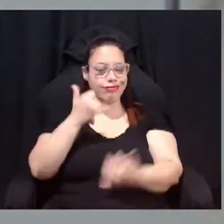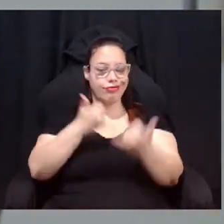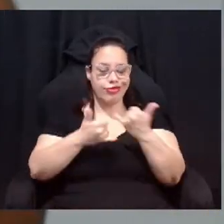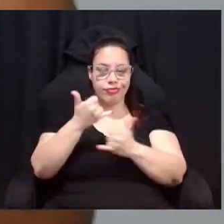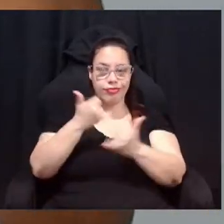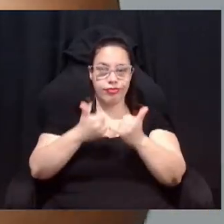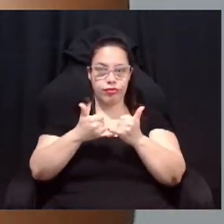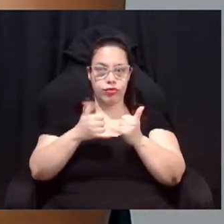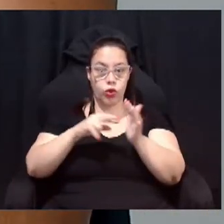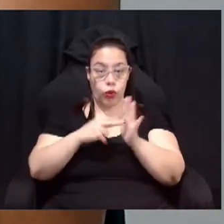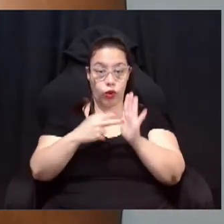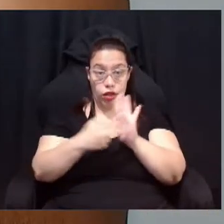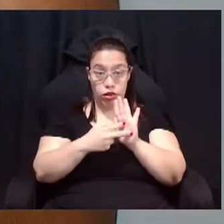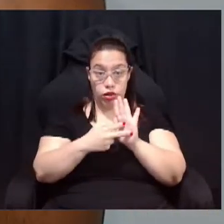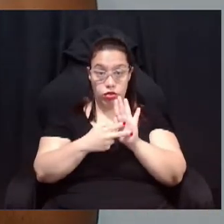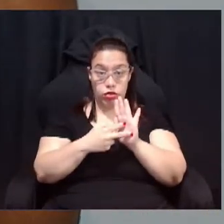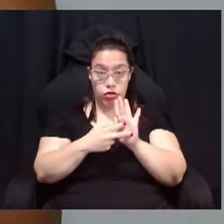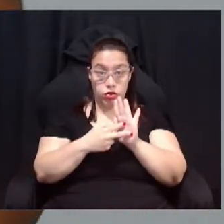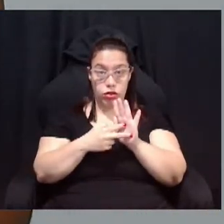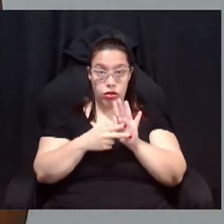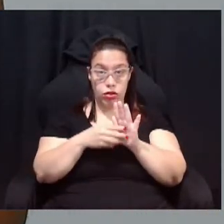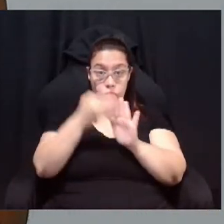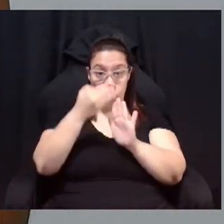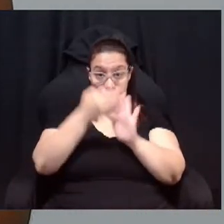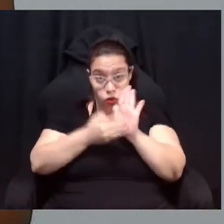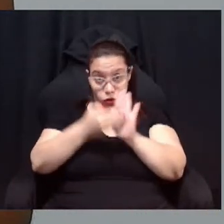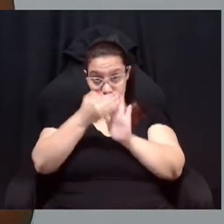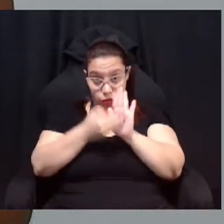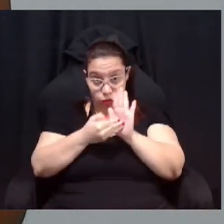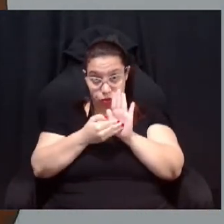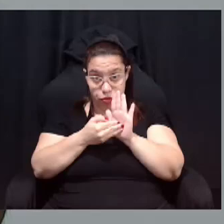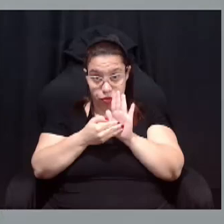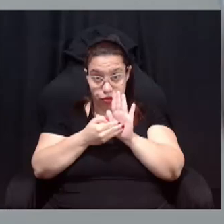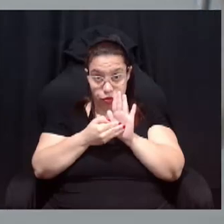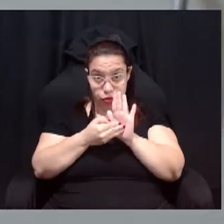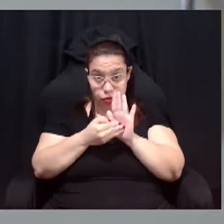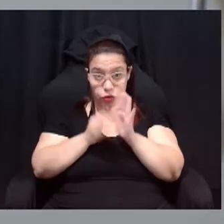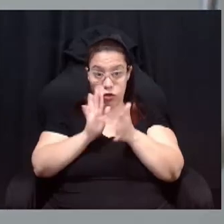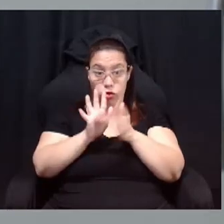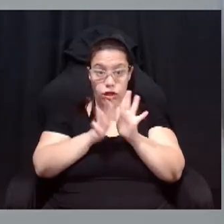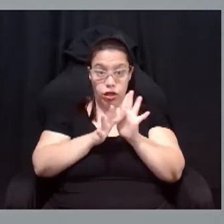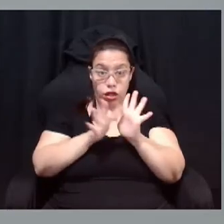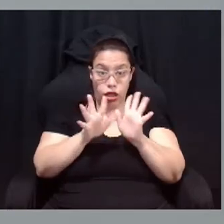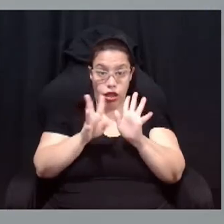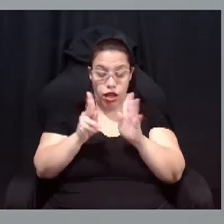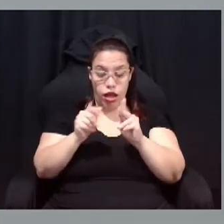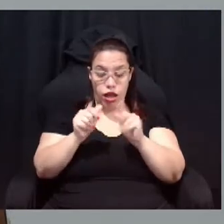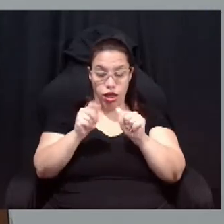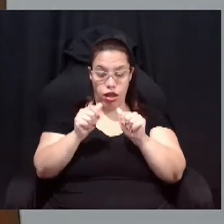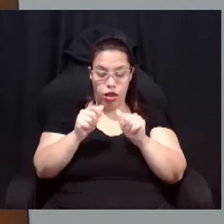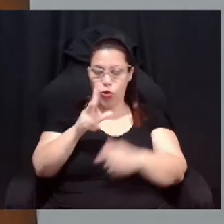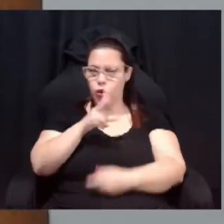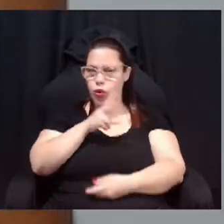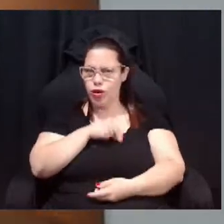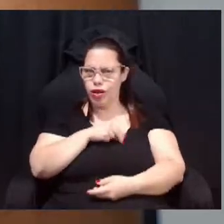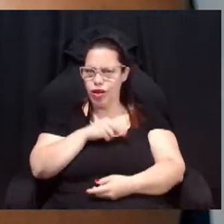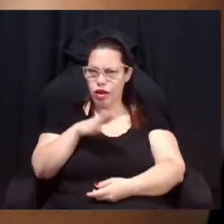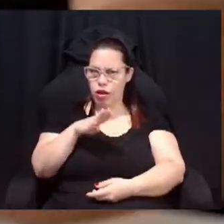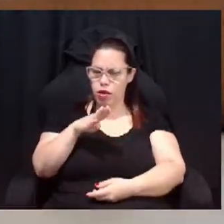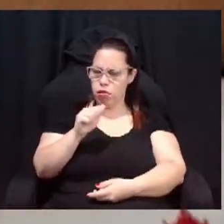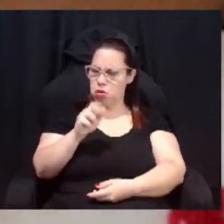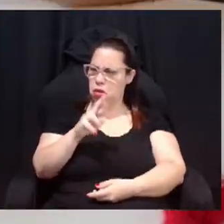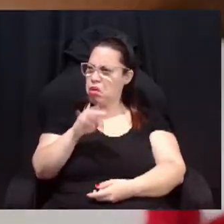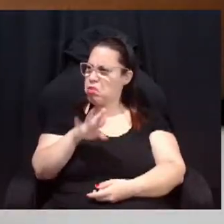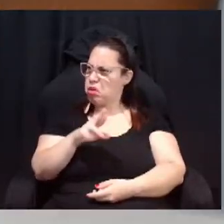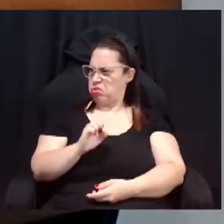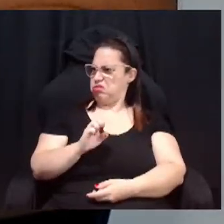sentidos, né? Com o visual e com o tato, né? Que a gente pega a peça, nossa, mas é barbante mesmo? De que material que